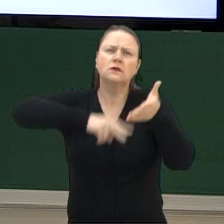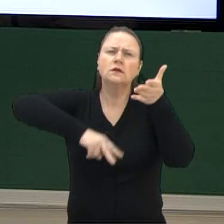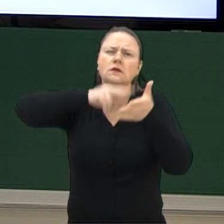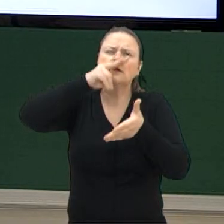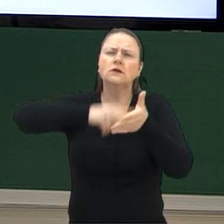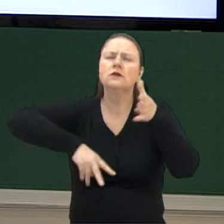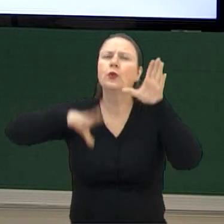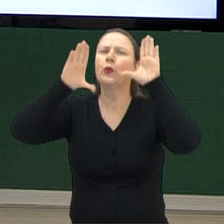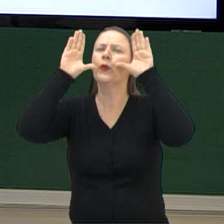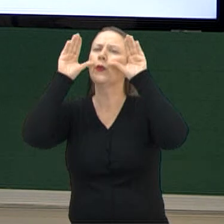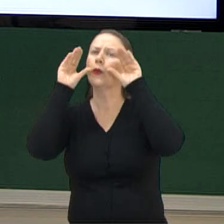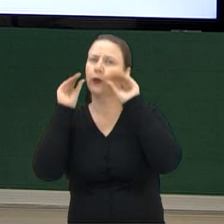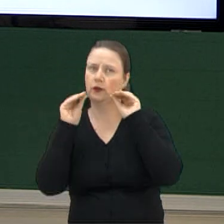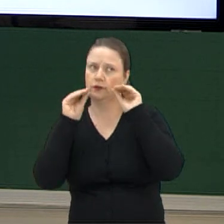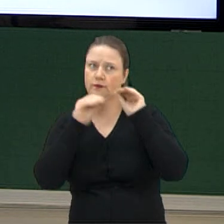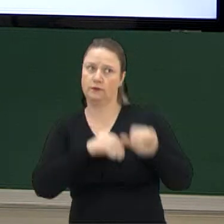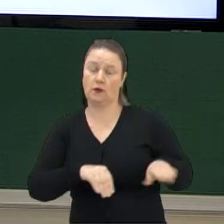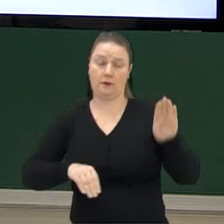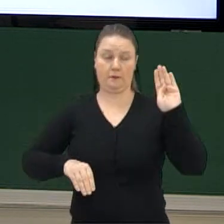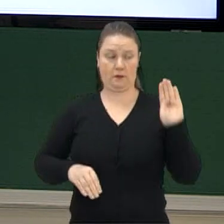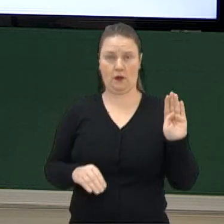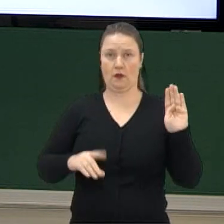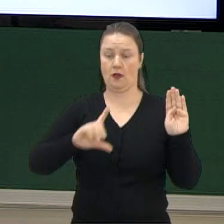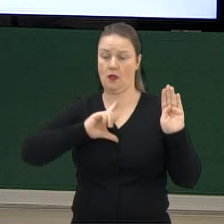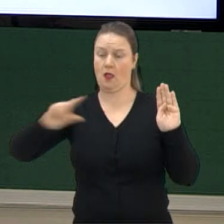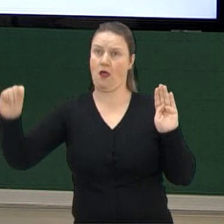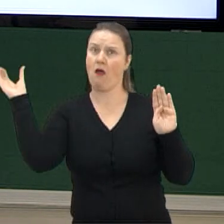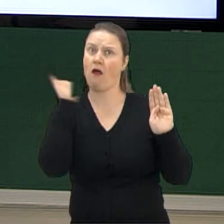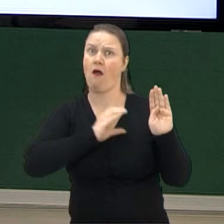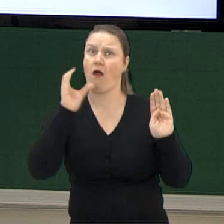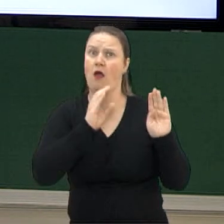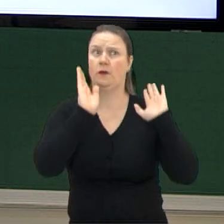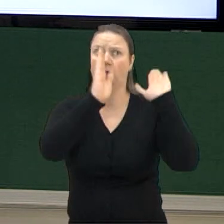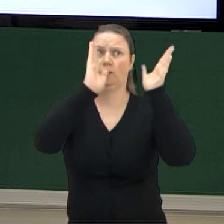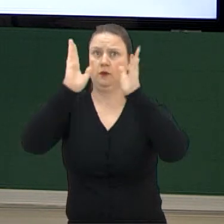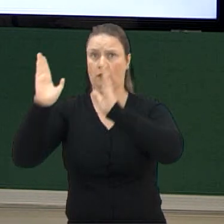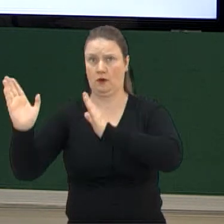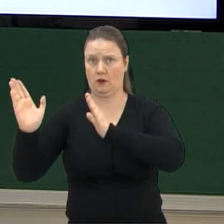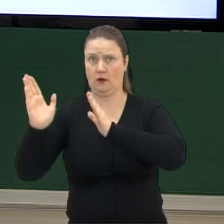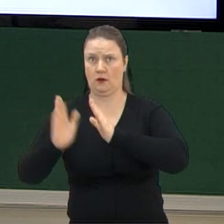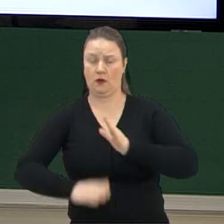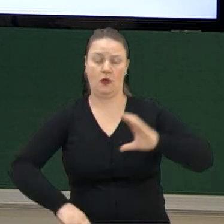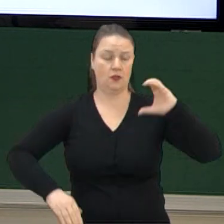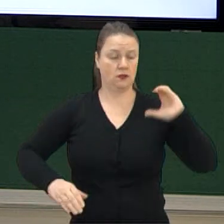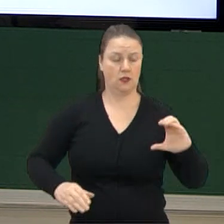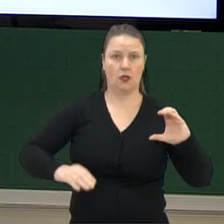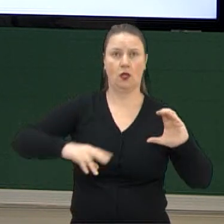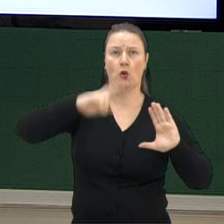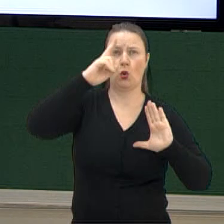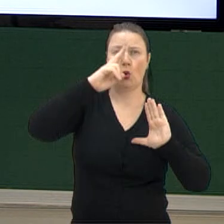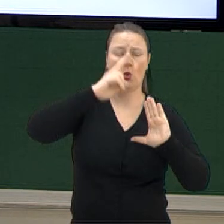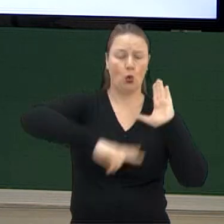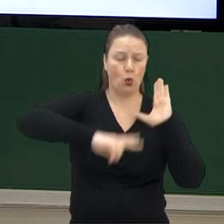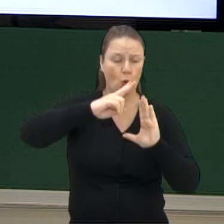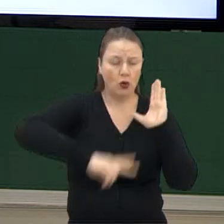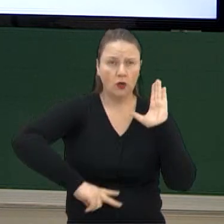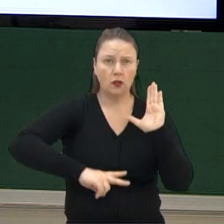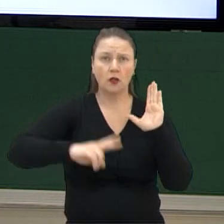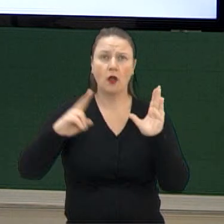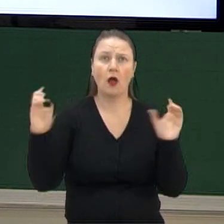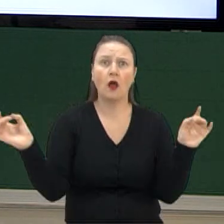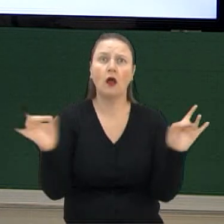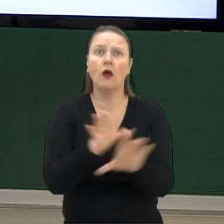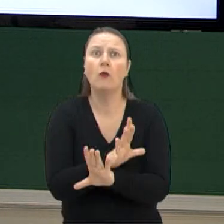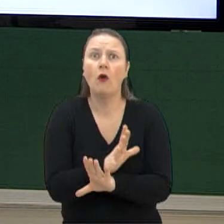noite. Saiu às pressas da biblioteca. O livro acabou de repente. Eles leem muito.